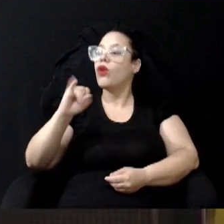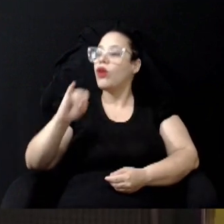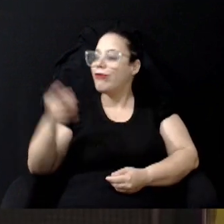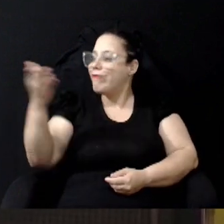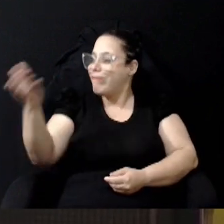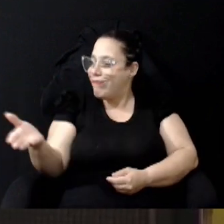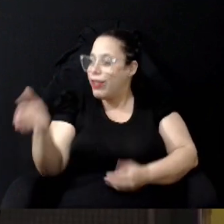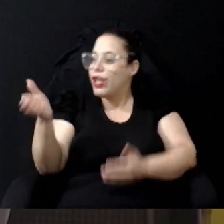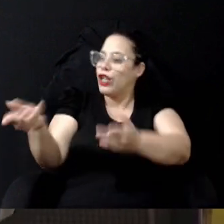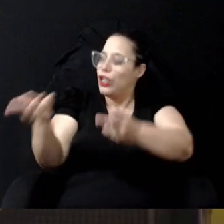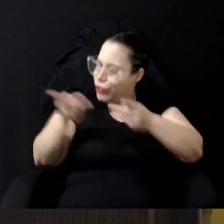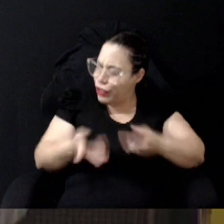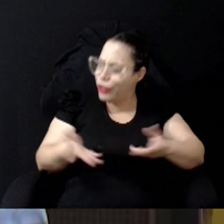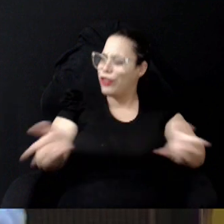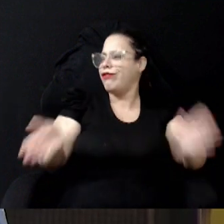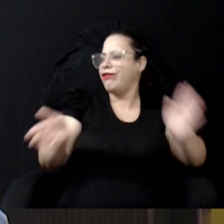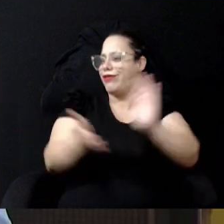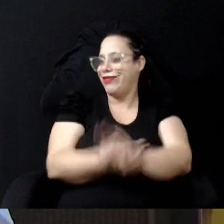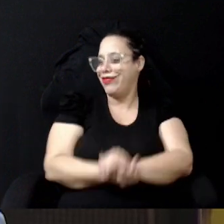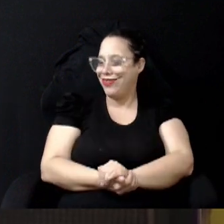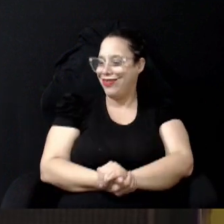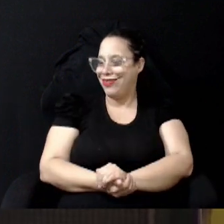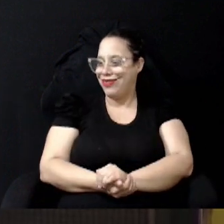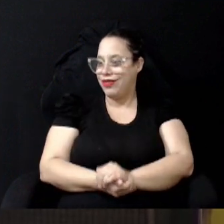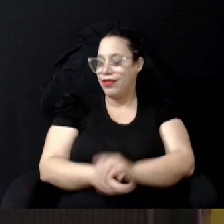para participar. Mas a